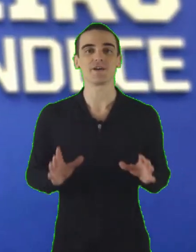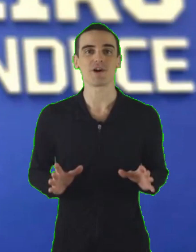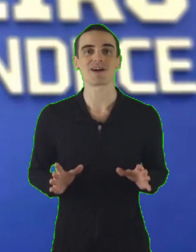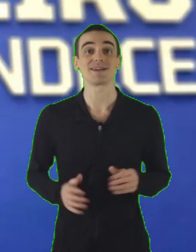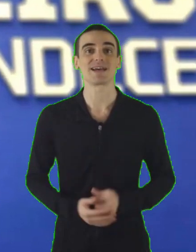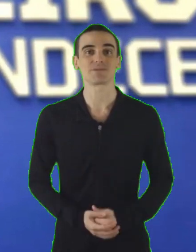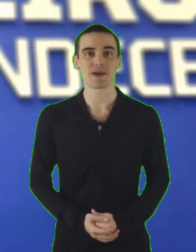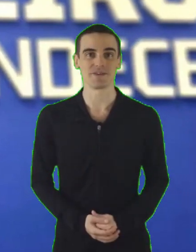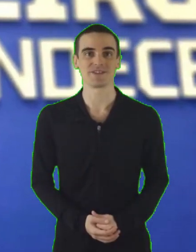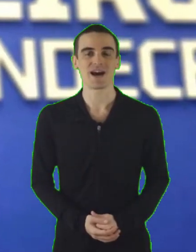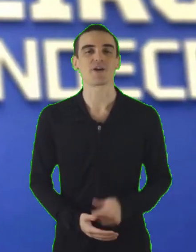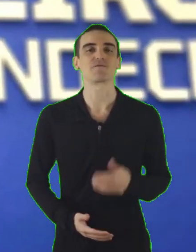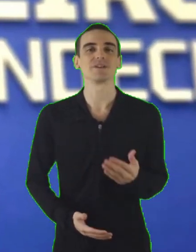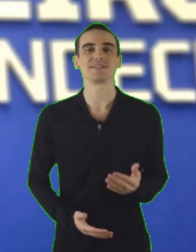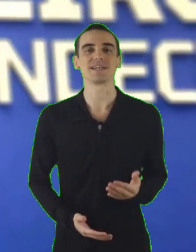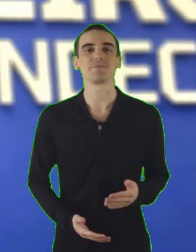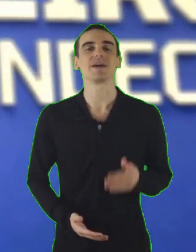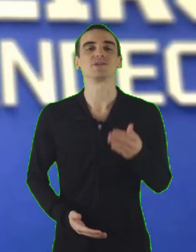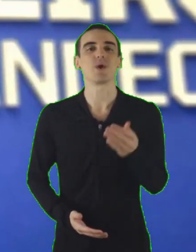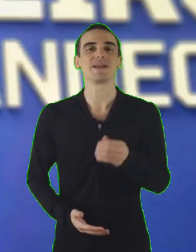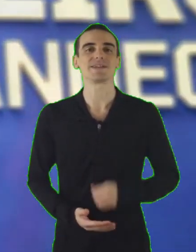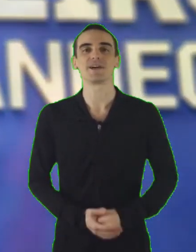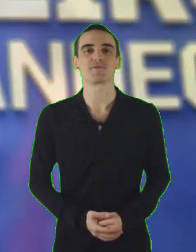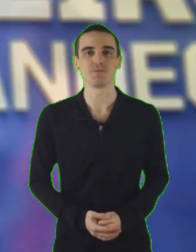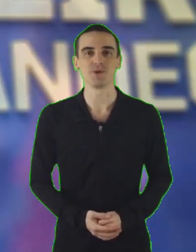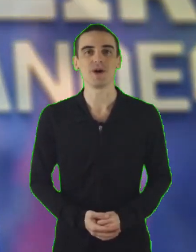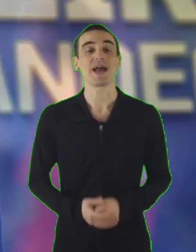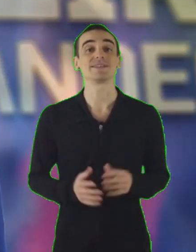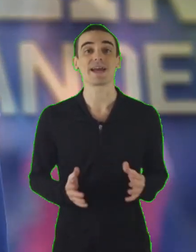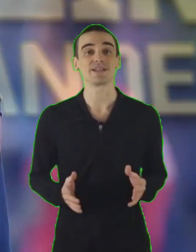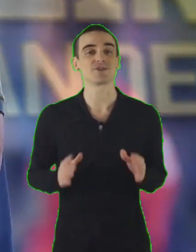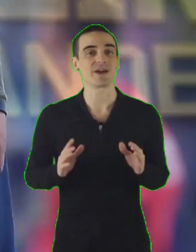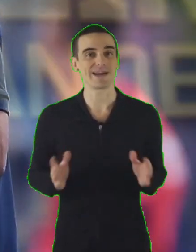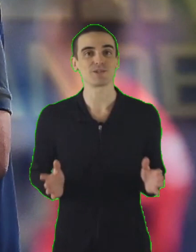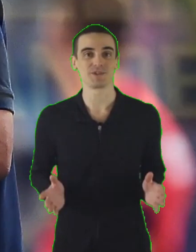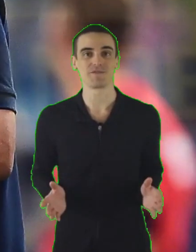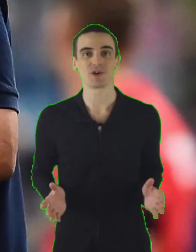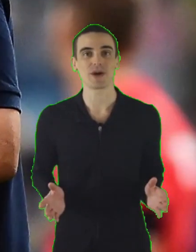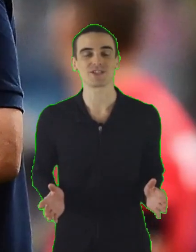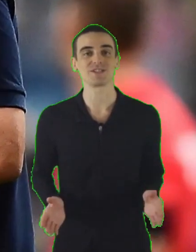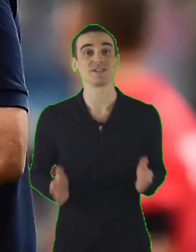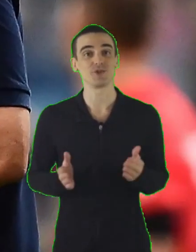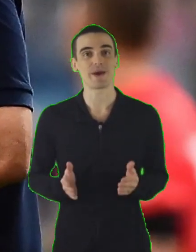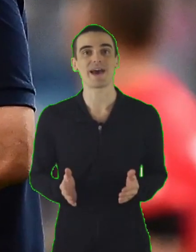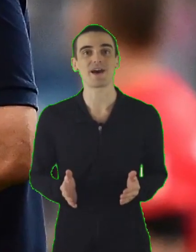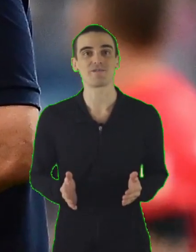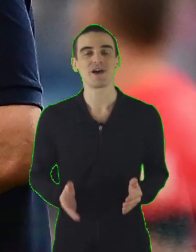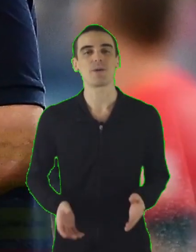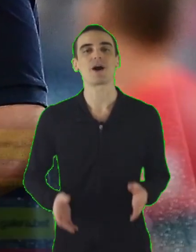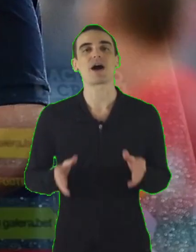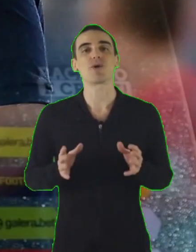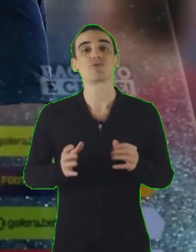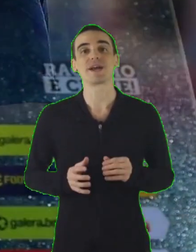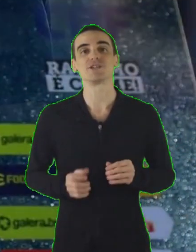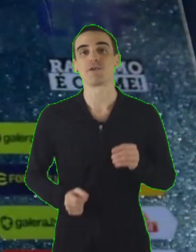tem um aproveitamento de 52%. Em 7 jogos, foram 3 vitórias, 3 empates e 2 derrotas.